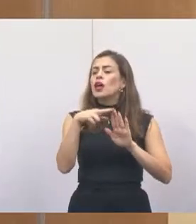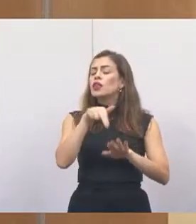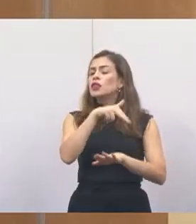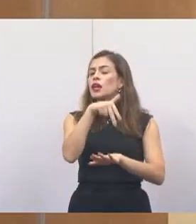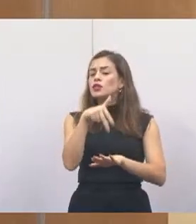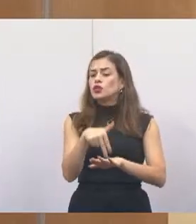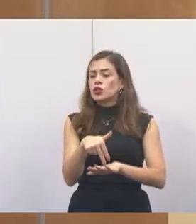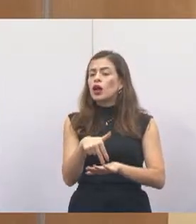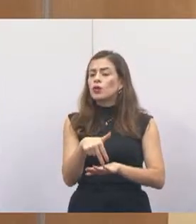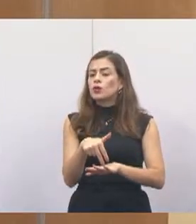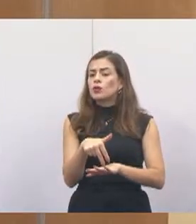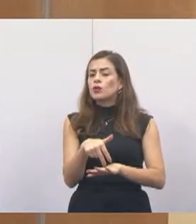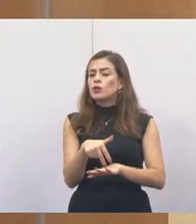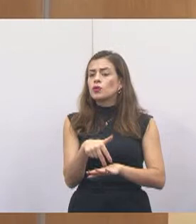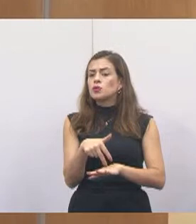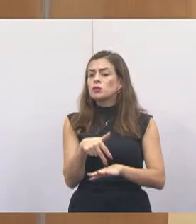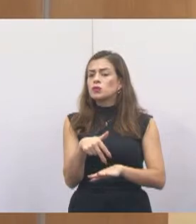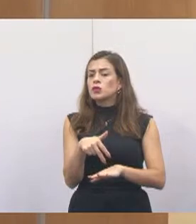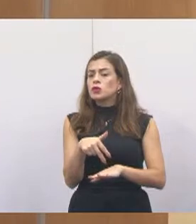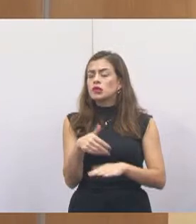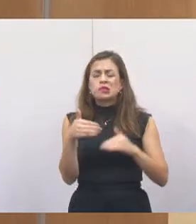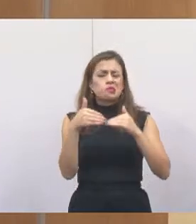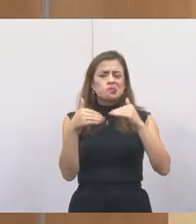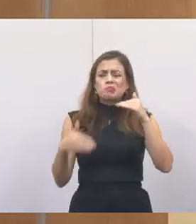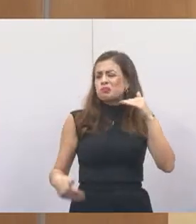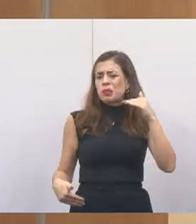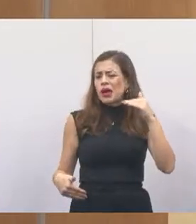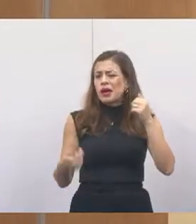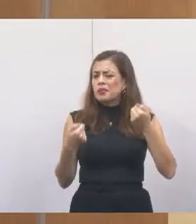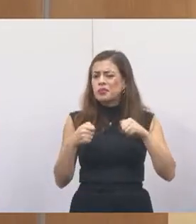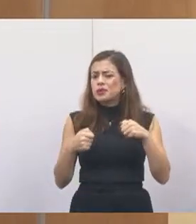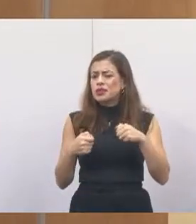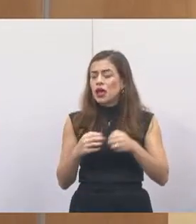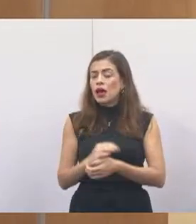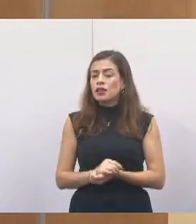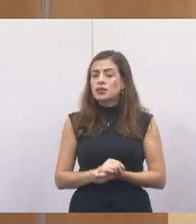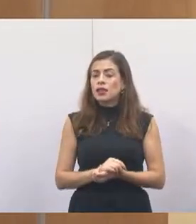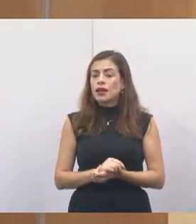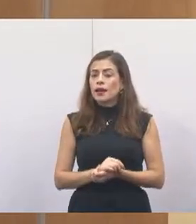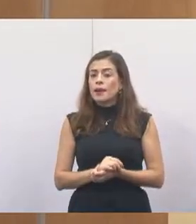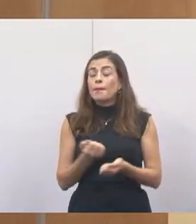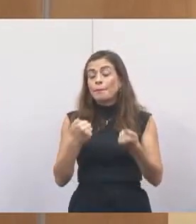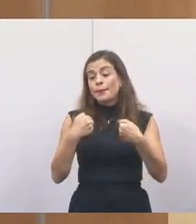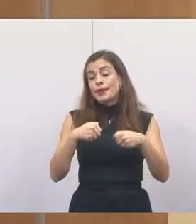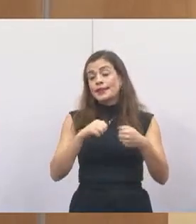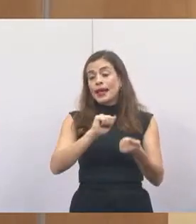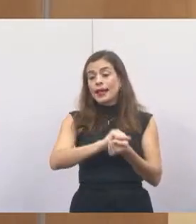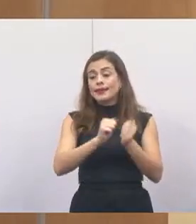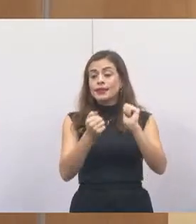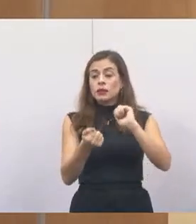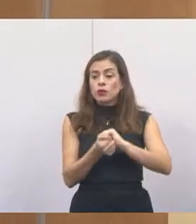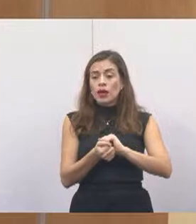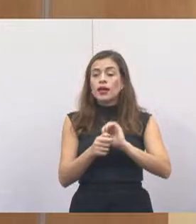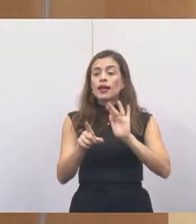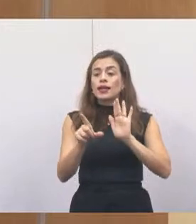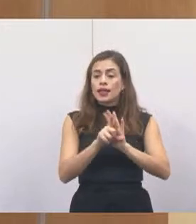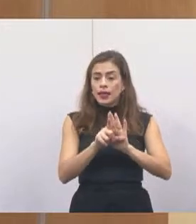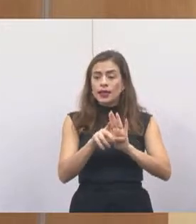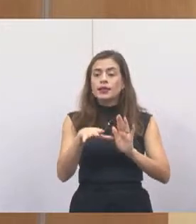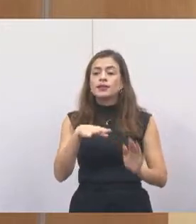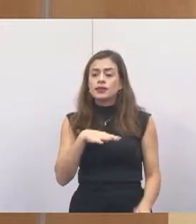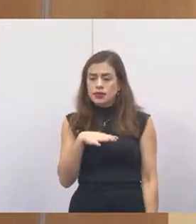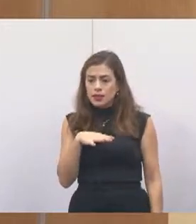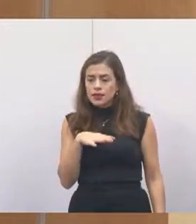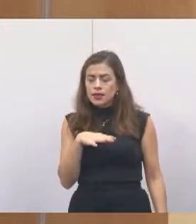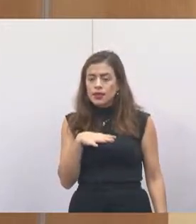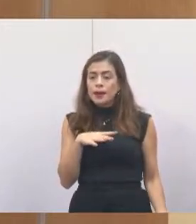nacional, não há por que nós irmos contra essa resolução, é preciso adequar a legislação municipal, mas eu não